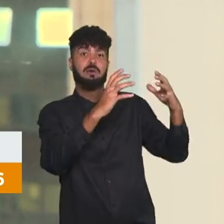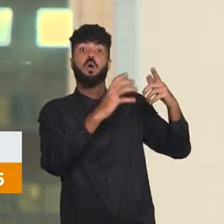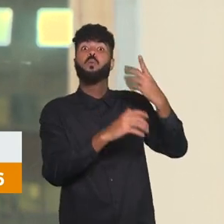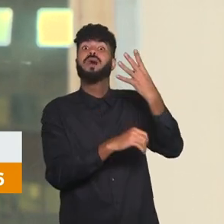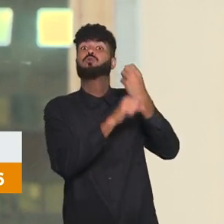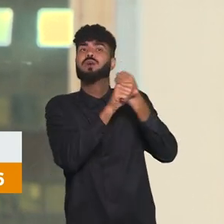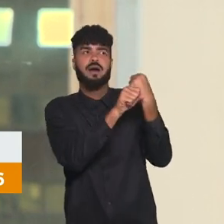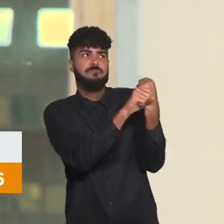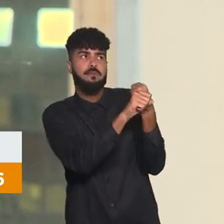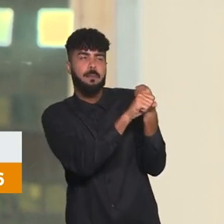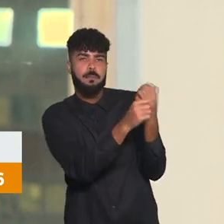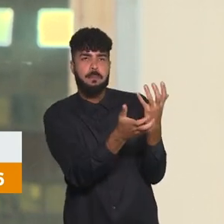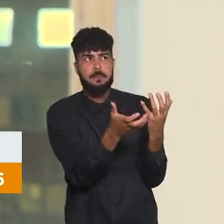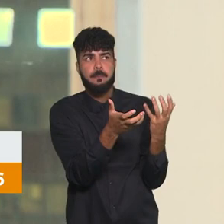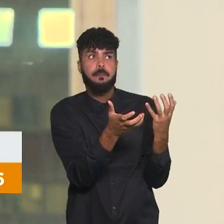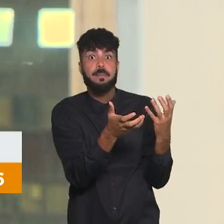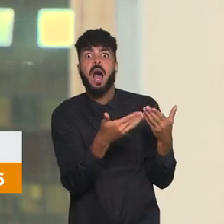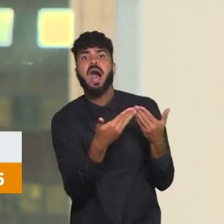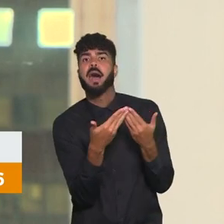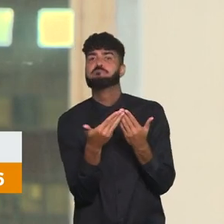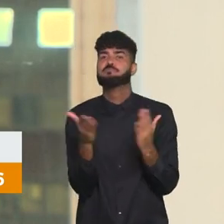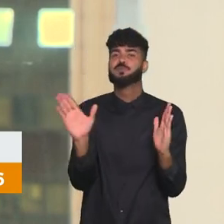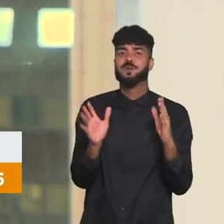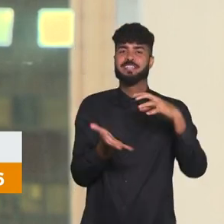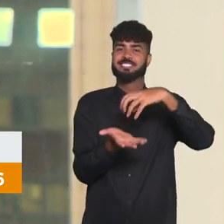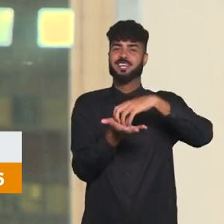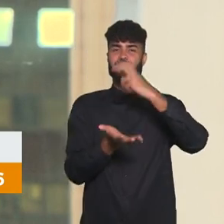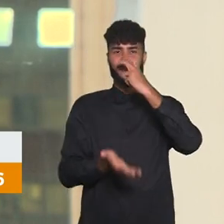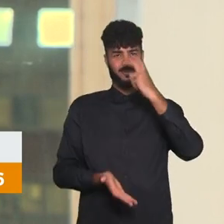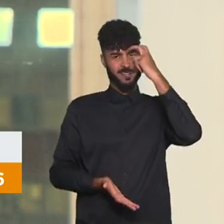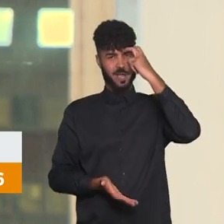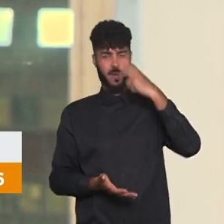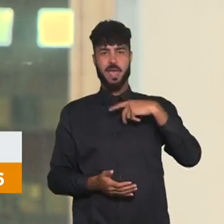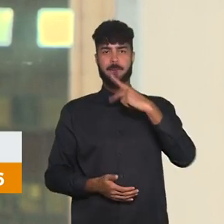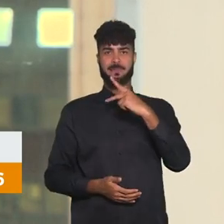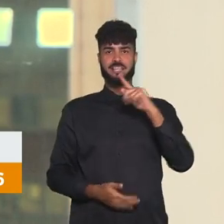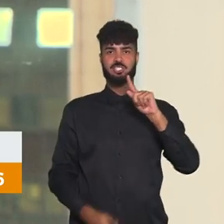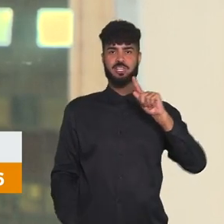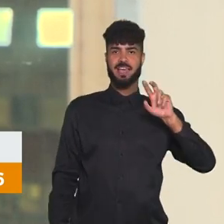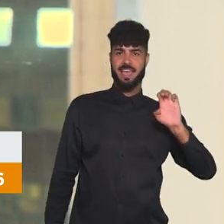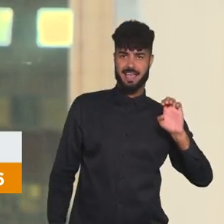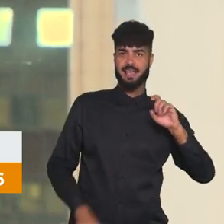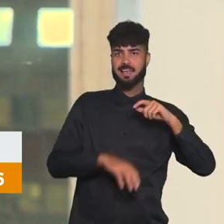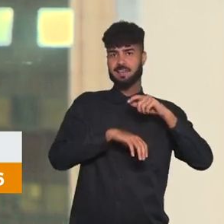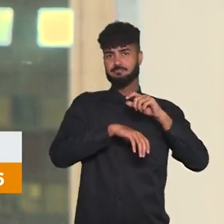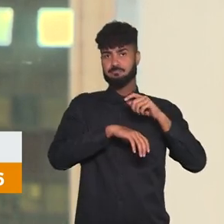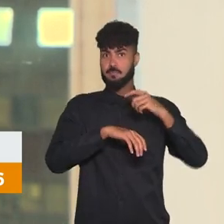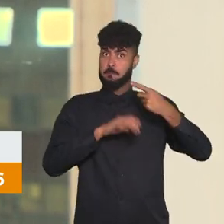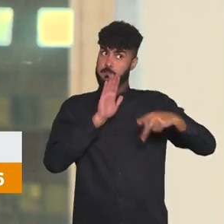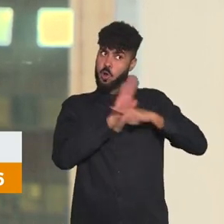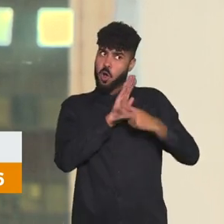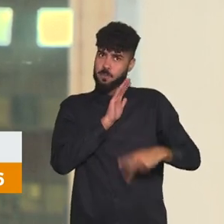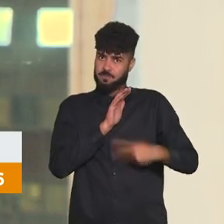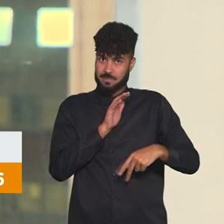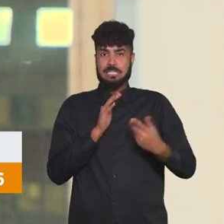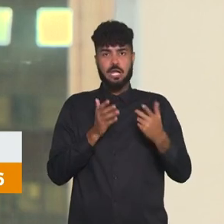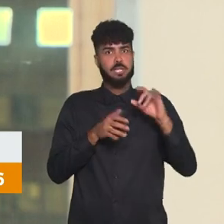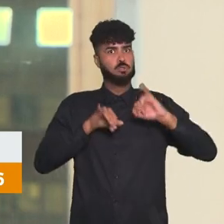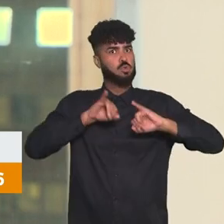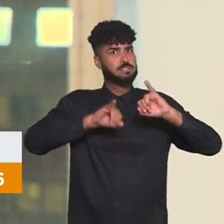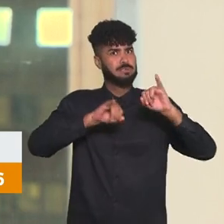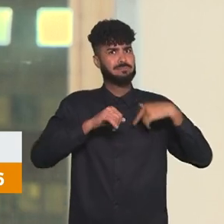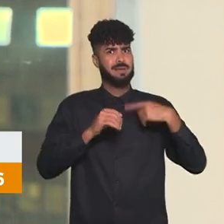restauração e acaba de ser reaberto como Centro Cultural da Procuradoria-Geral do Estado e já tem exposição com